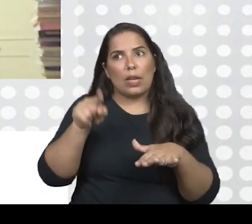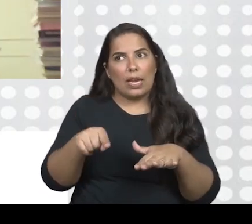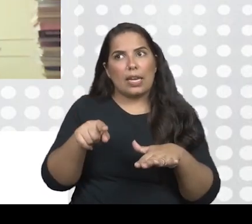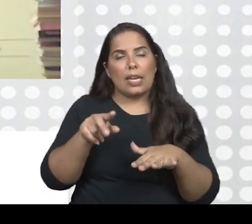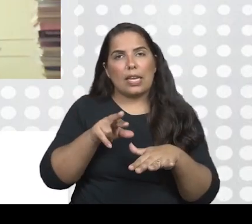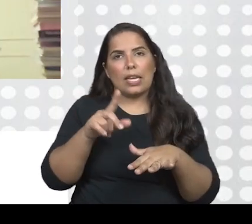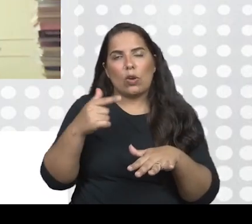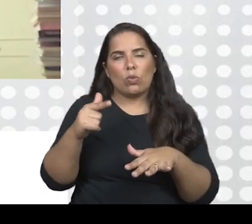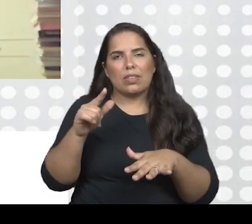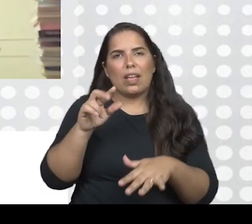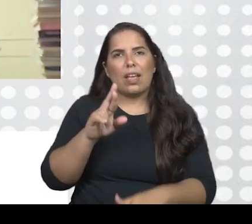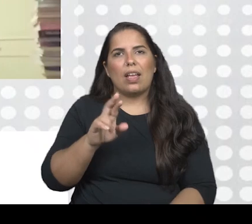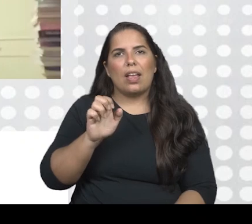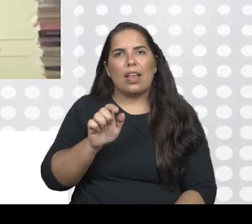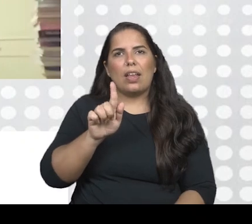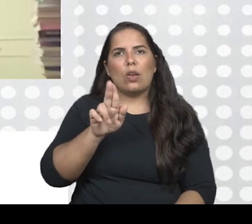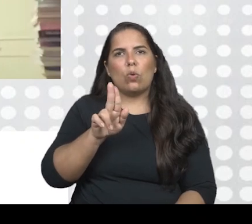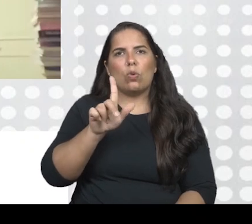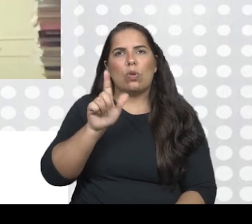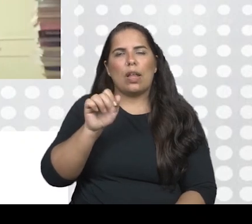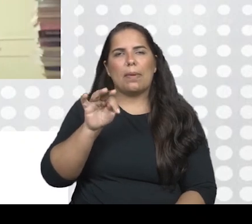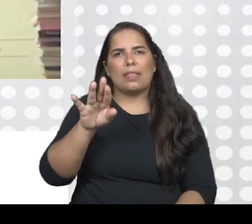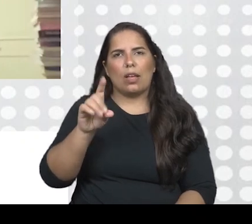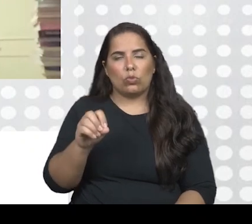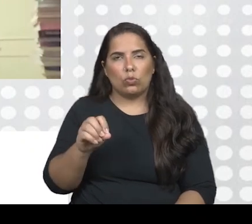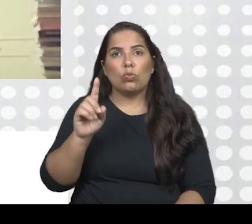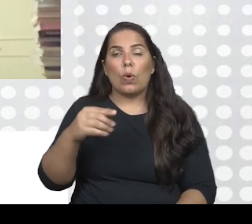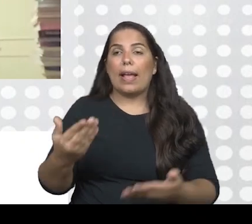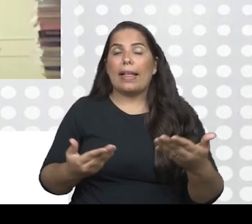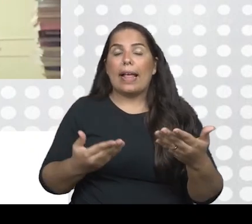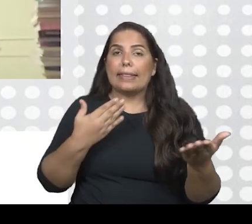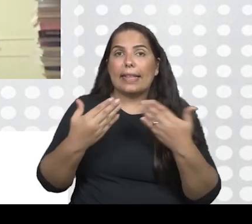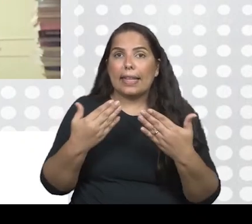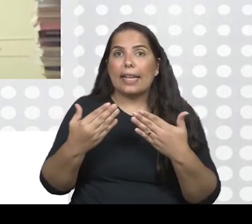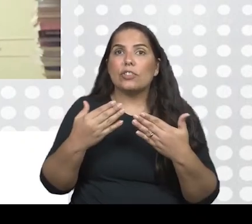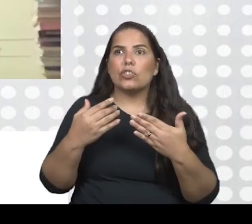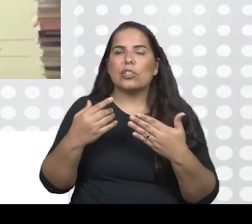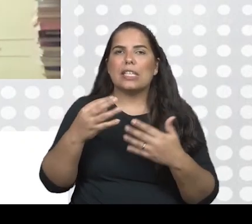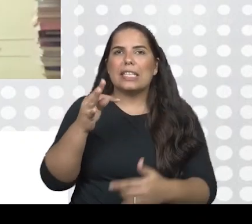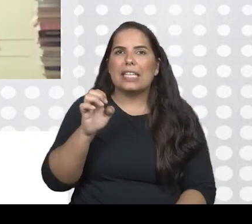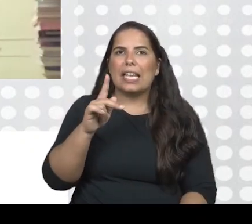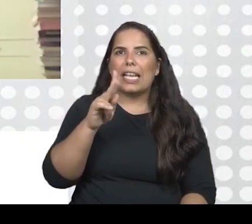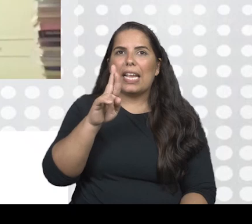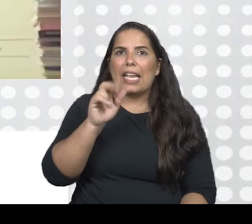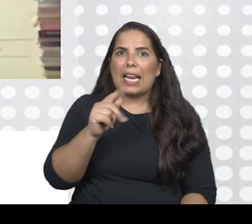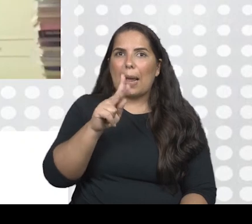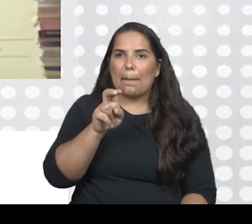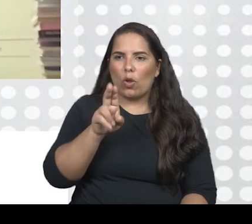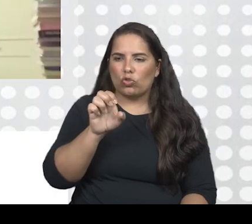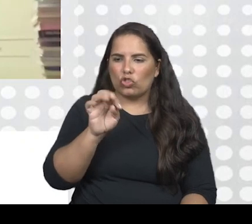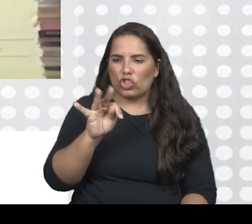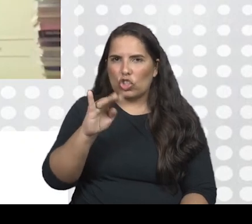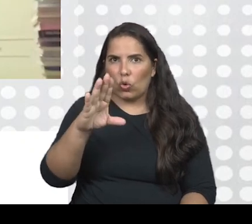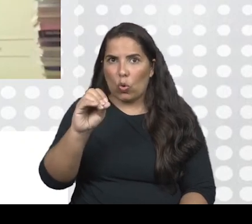está regulamentado. O atendente terapêutico ainda é mais grave, não está regulamentado, é